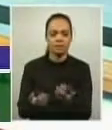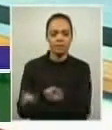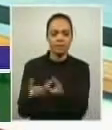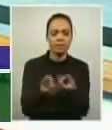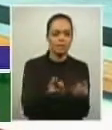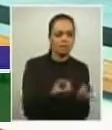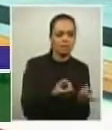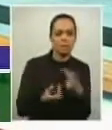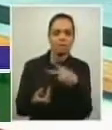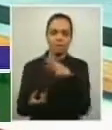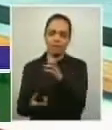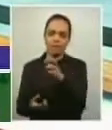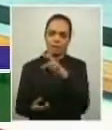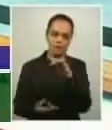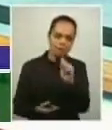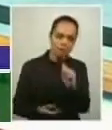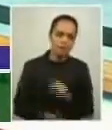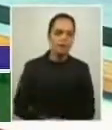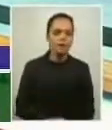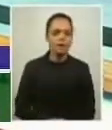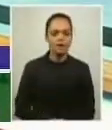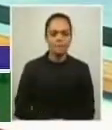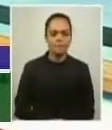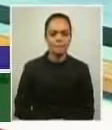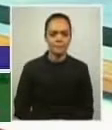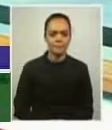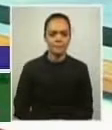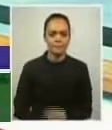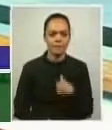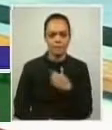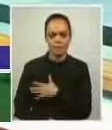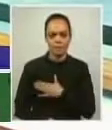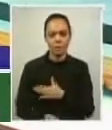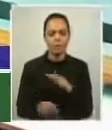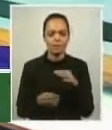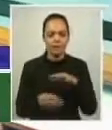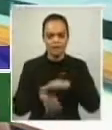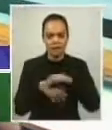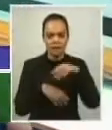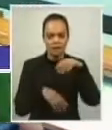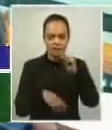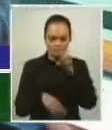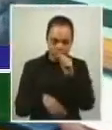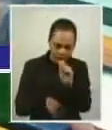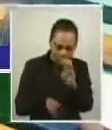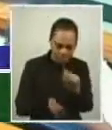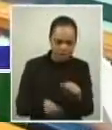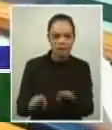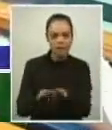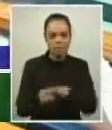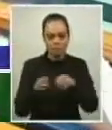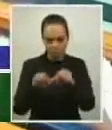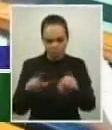Nordestinas pelo Brasil junto com a carne seca e com a farinha não sei de que jeito eu gosto das três coisas da carne seca da farinha e da literatura de